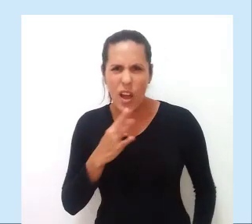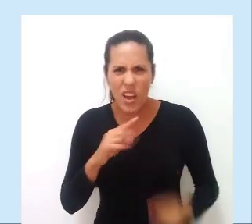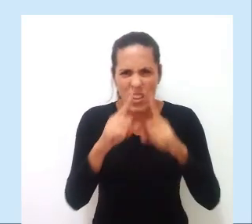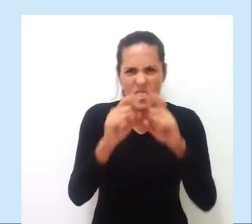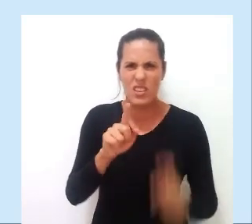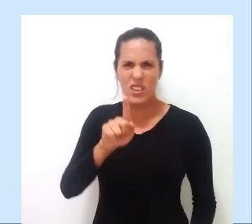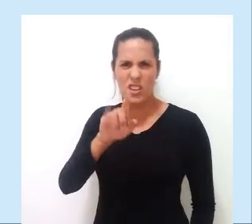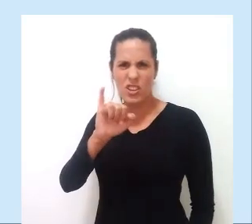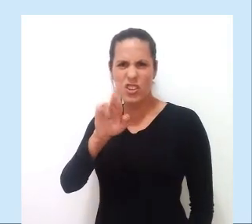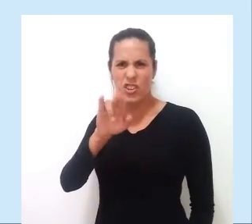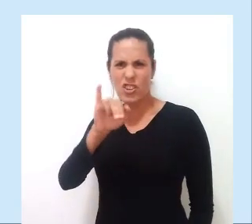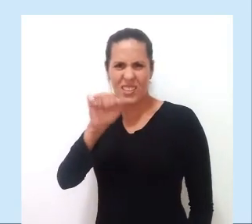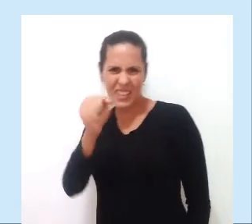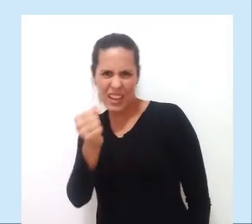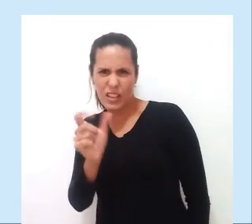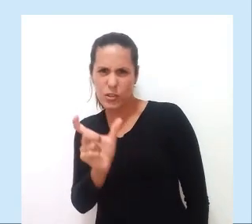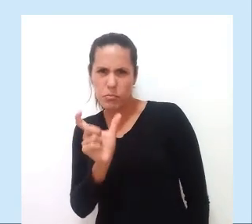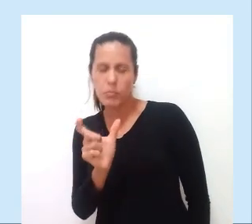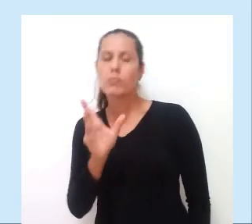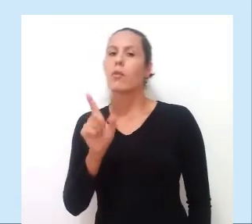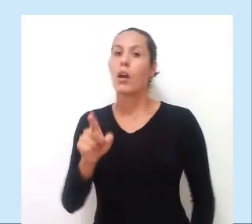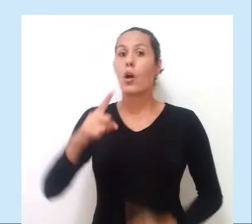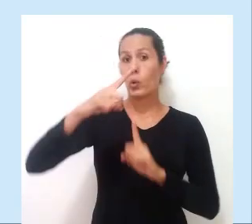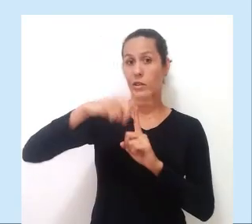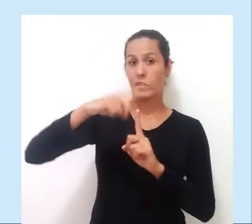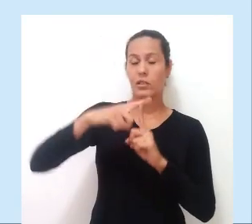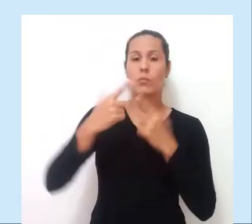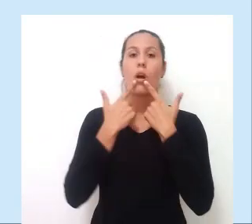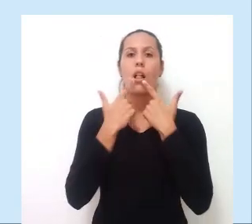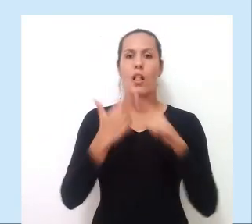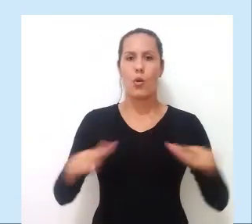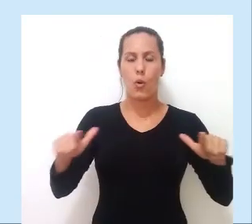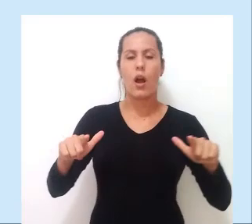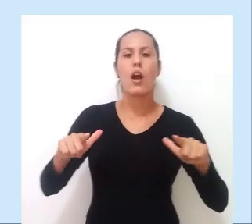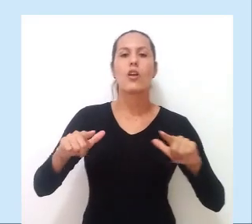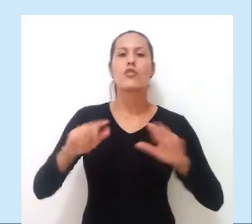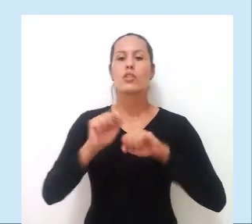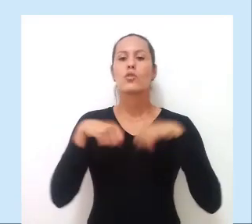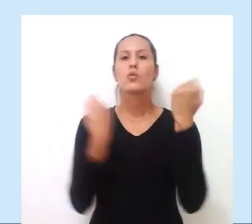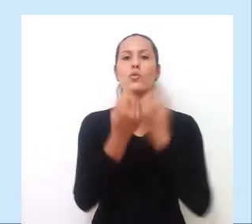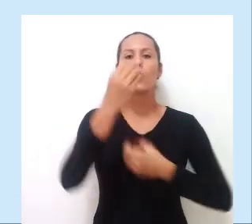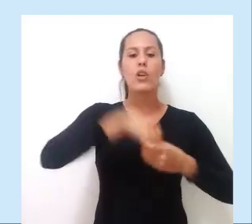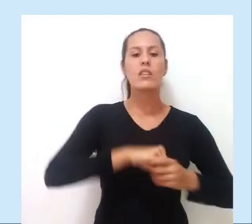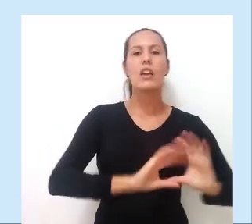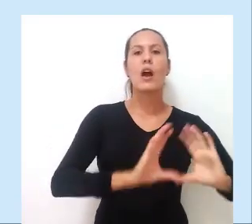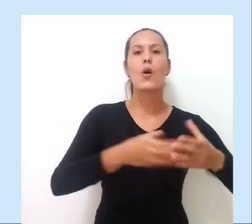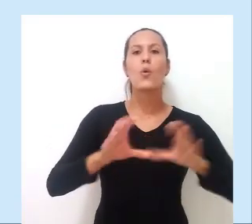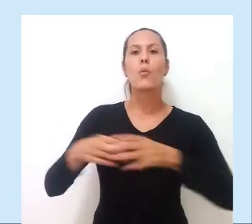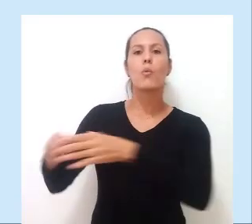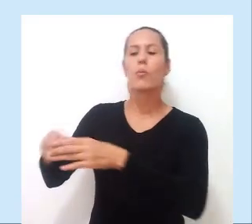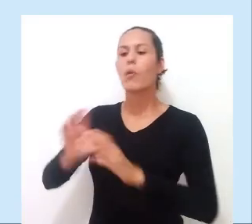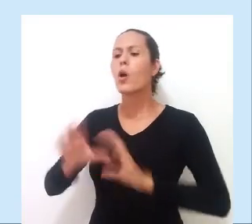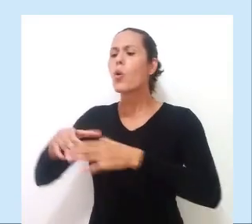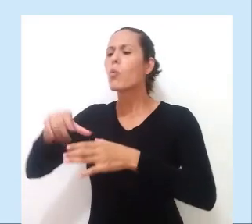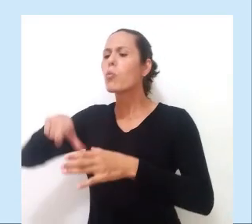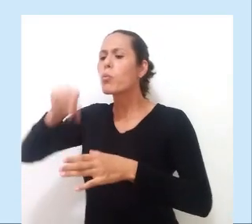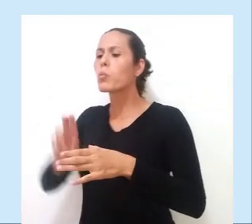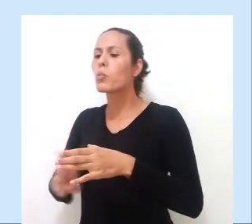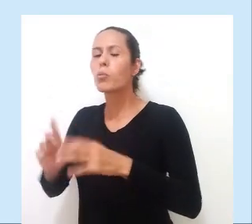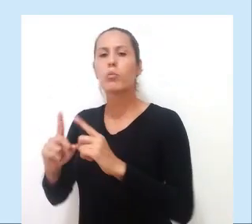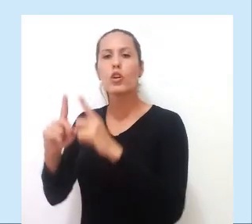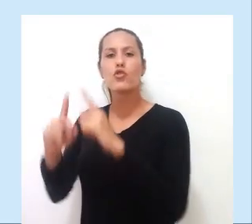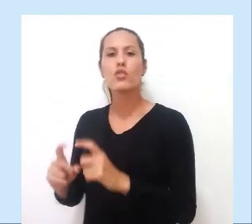o que são gírias? Então, a gíria é um tipo de linguagem que ela é empregada em um determinado grupo social. E que